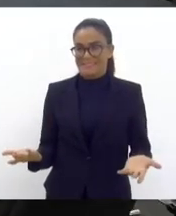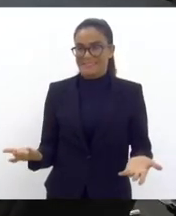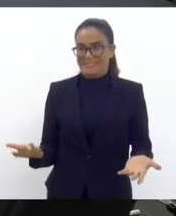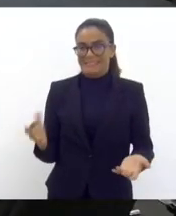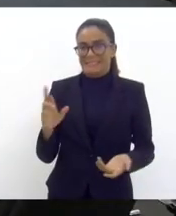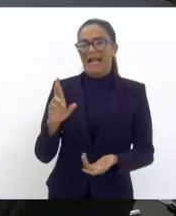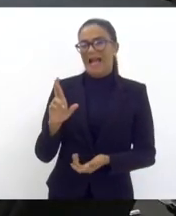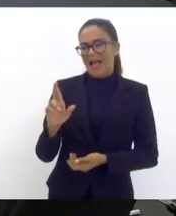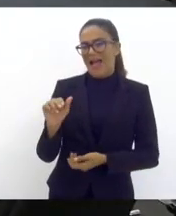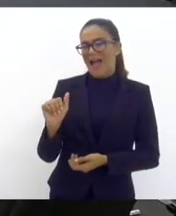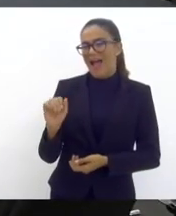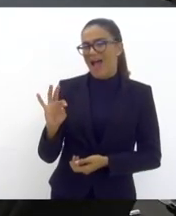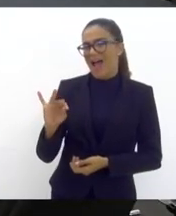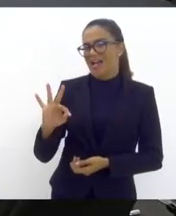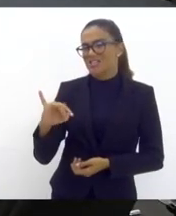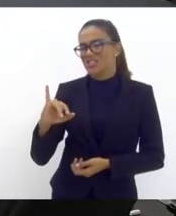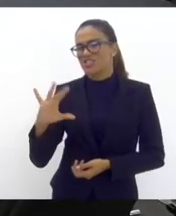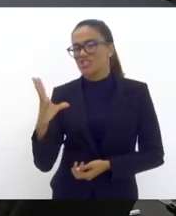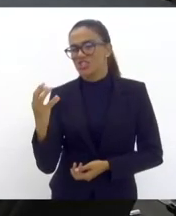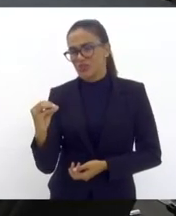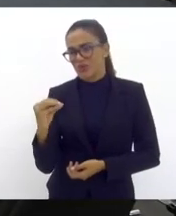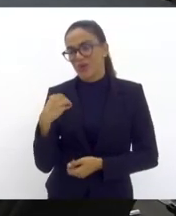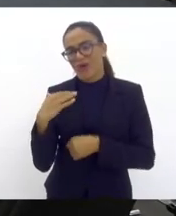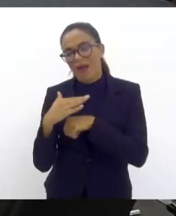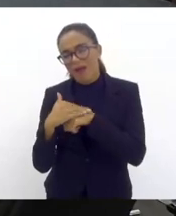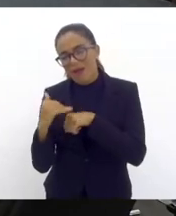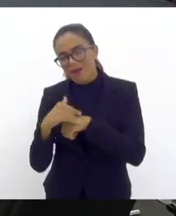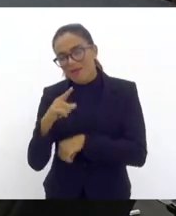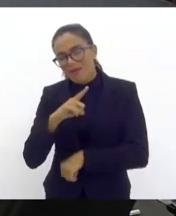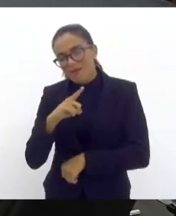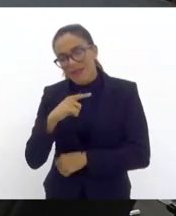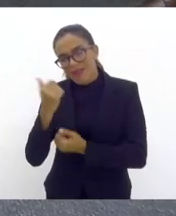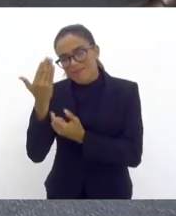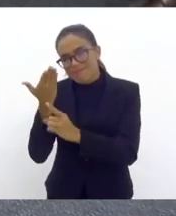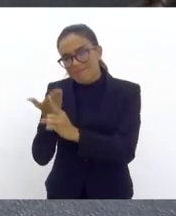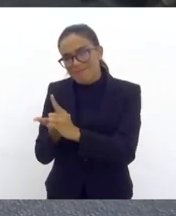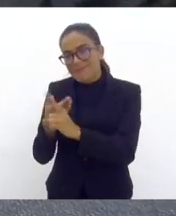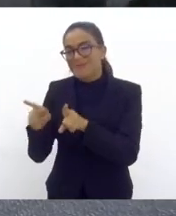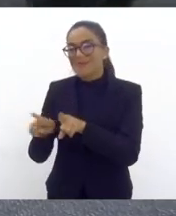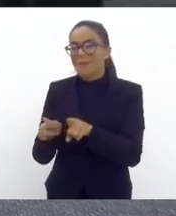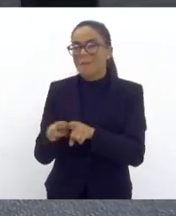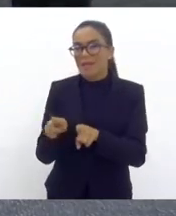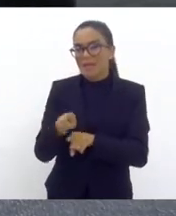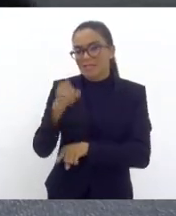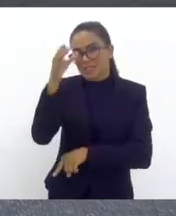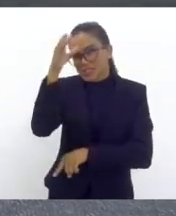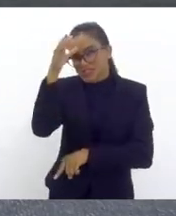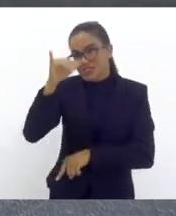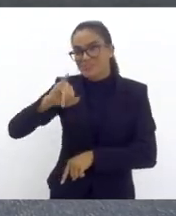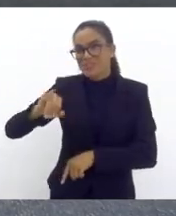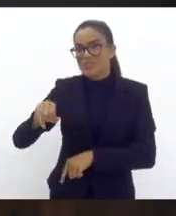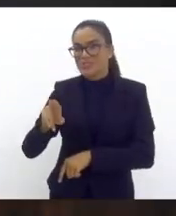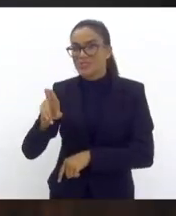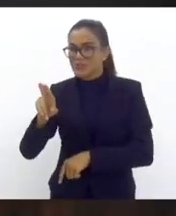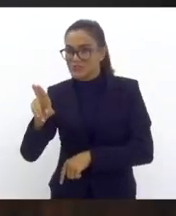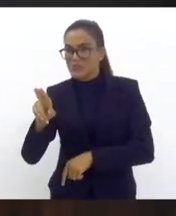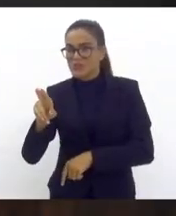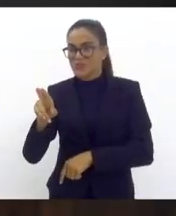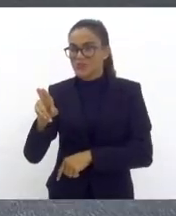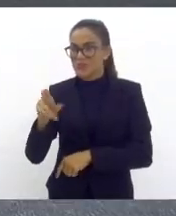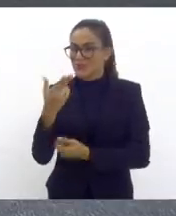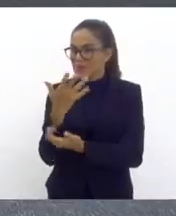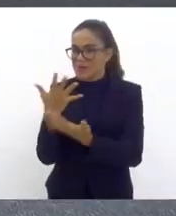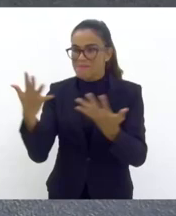com todo respeito o carinho que tem vossa excelência agradecer a presença da tia Ju que muito brilhante aqui a presidência dessa casa